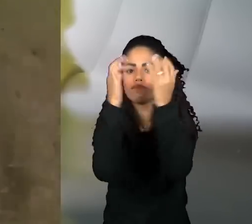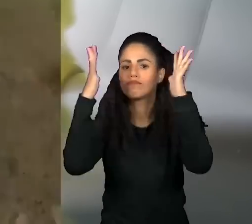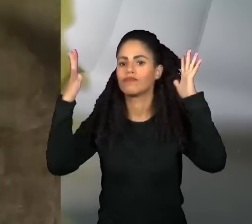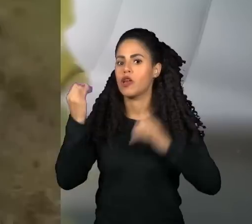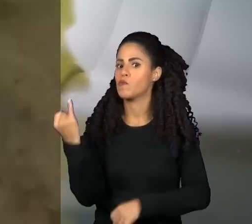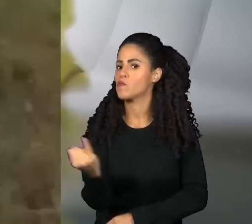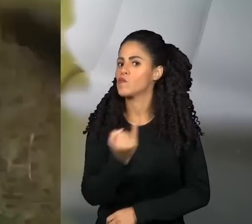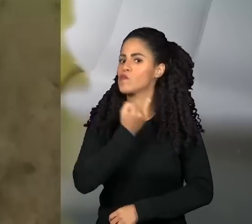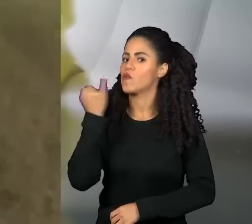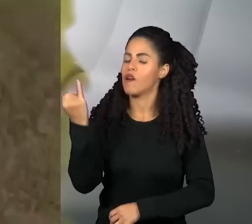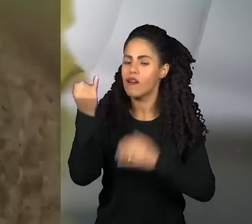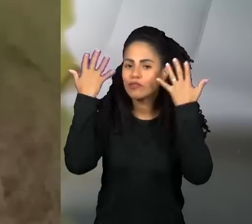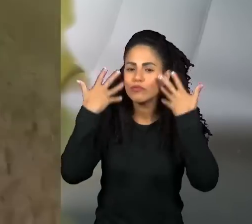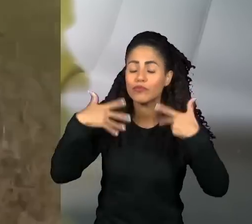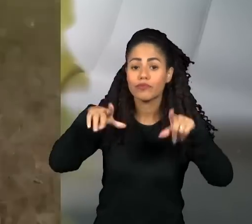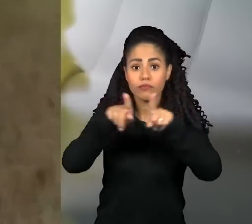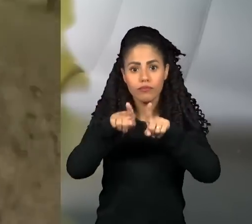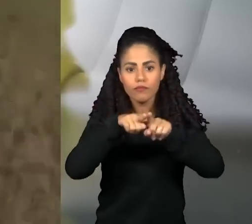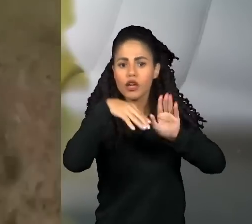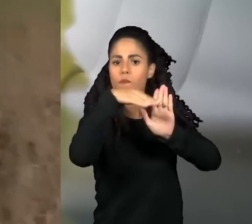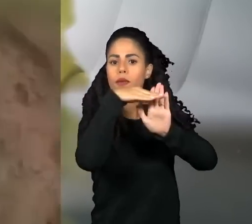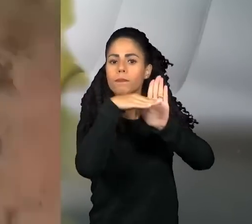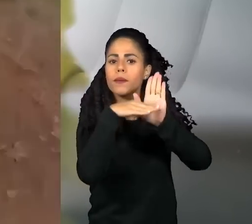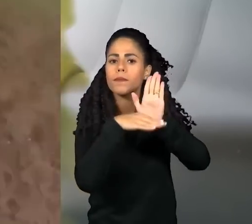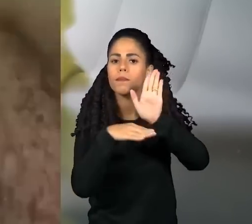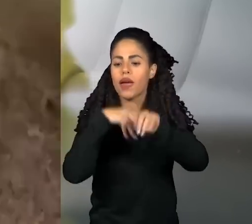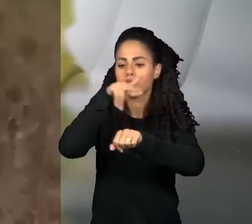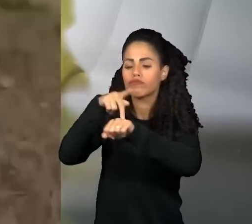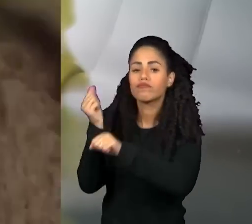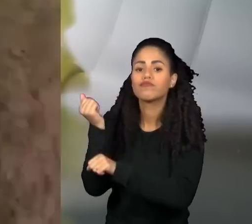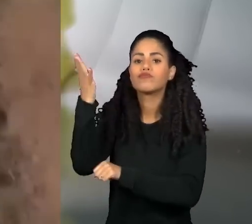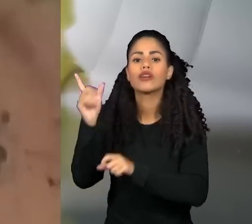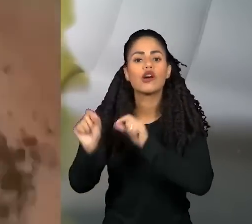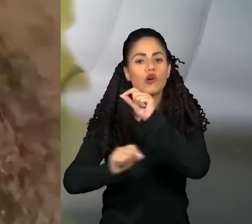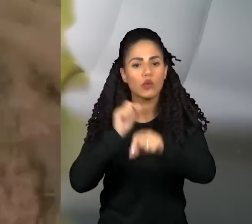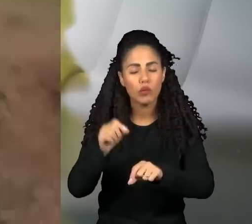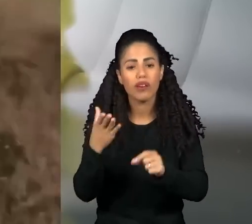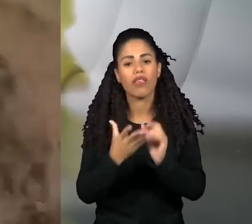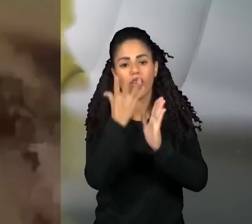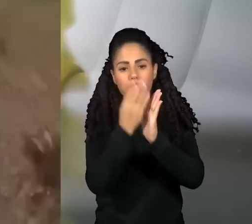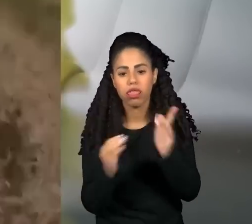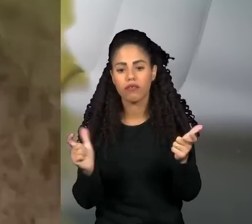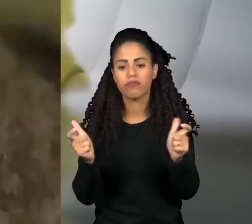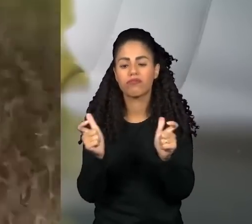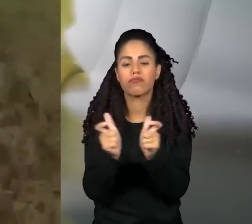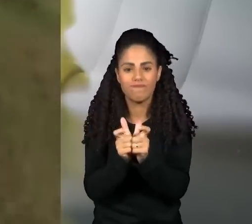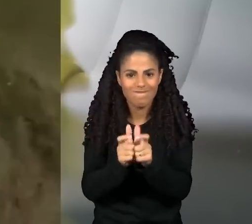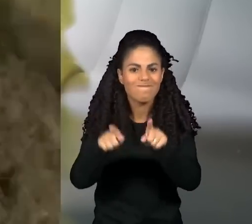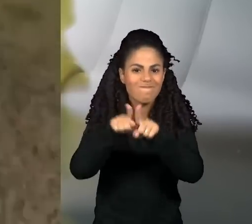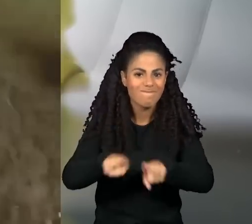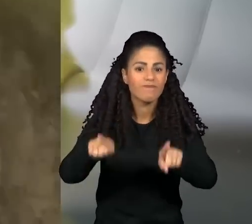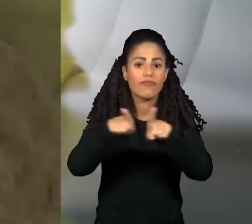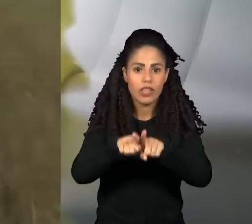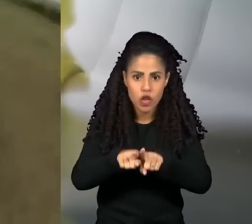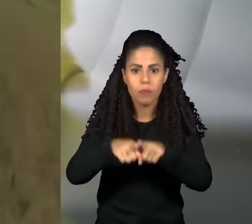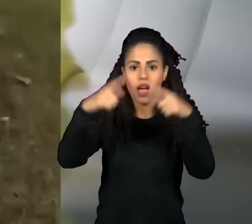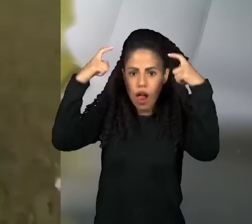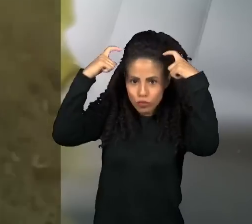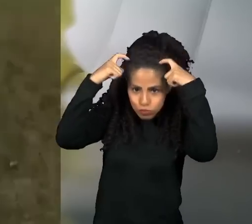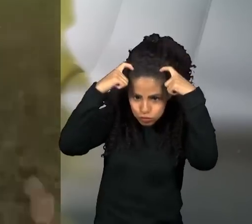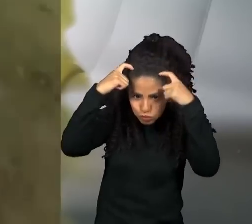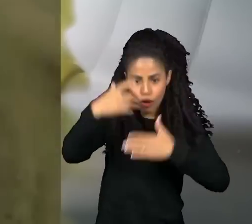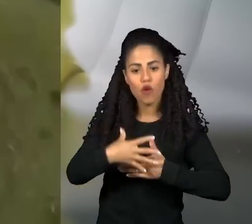ecossistemas. Apesar disso, está na lista internacional das espécies vulneráveis à extinção. Um mamífero